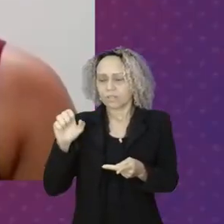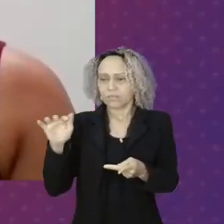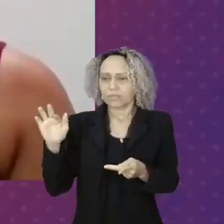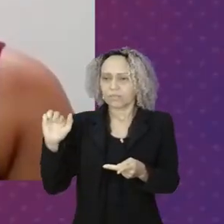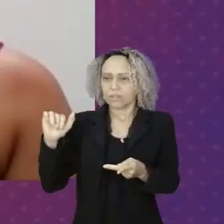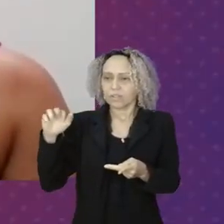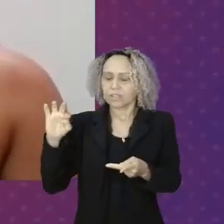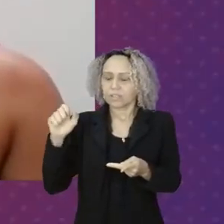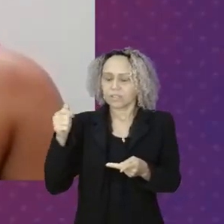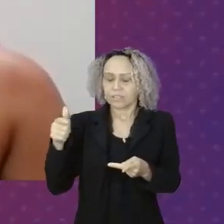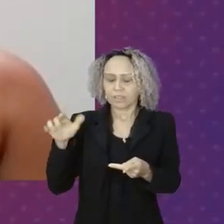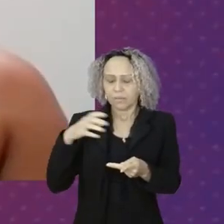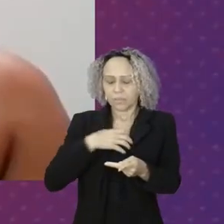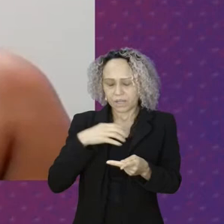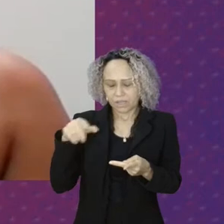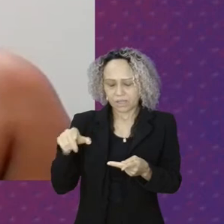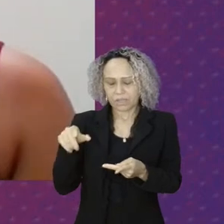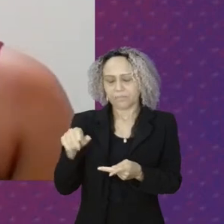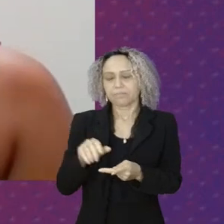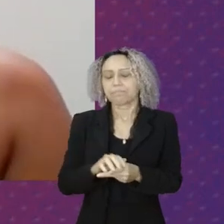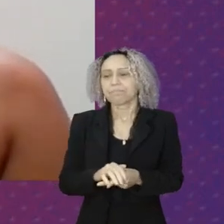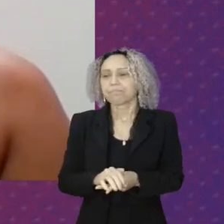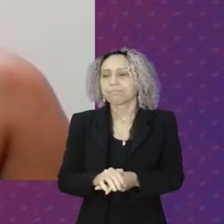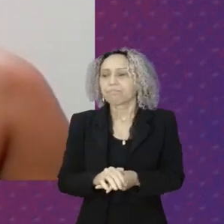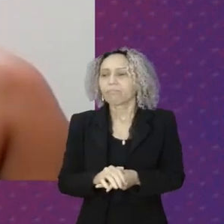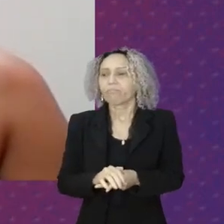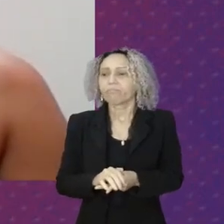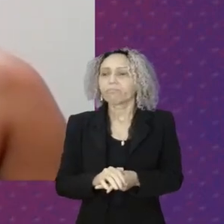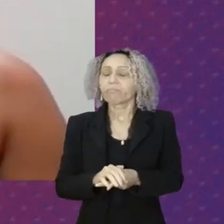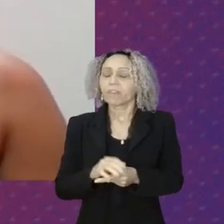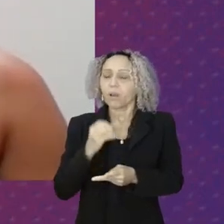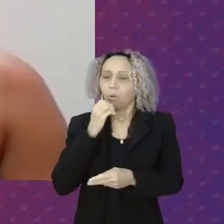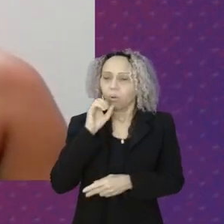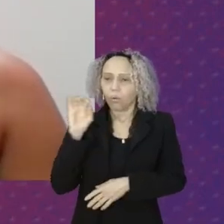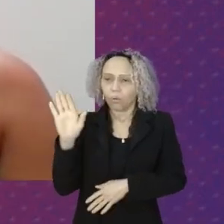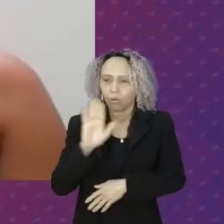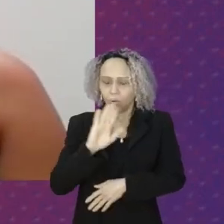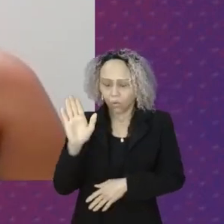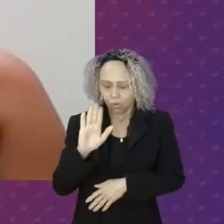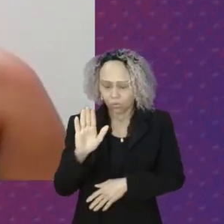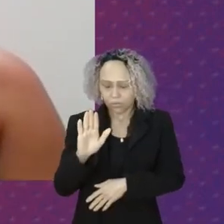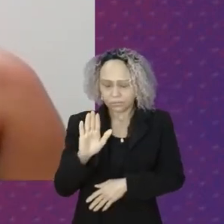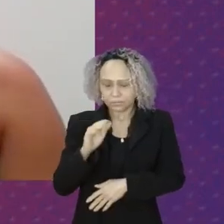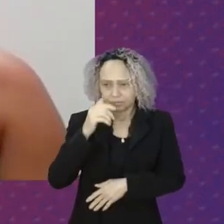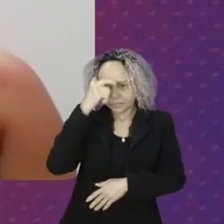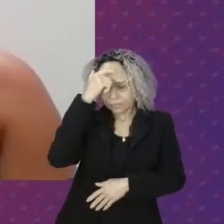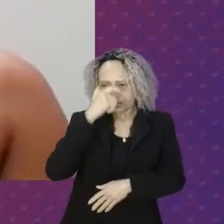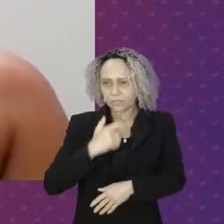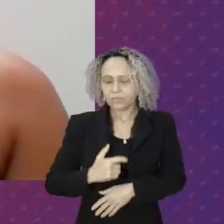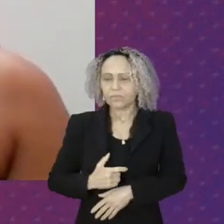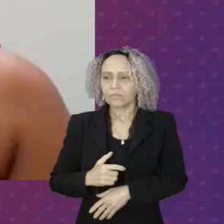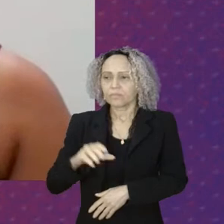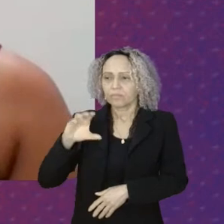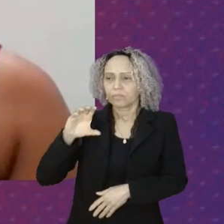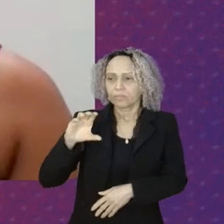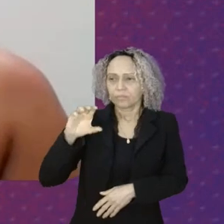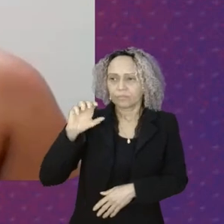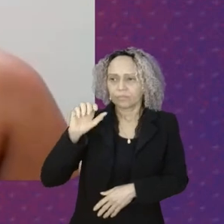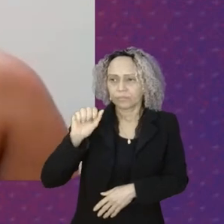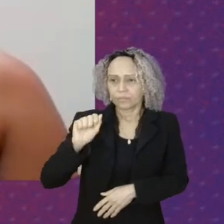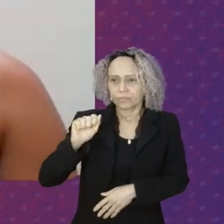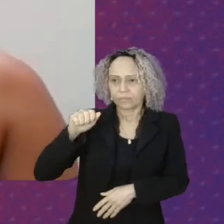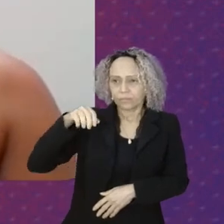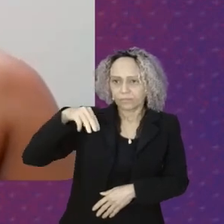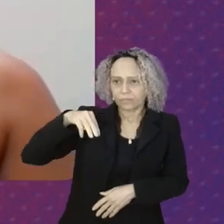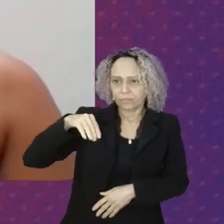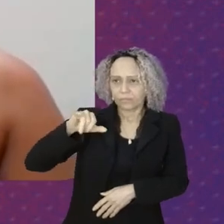Olá a todas, a todos. Meu nome é Camille Sampaio. Eu sou de São Paulo,